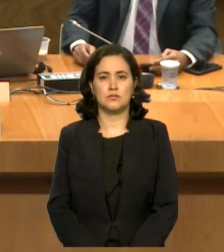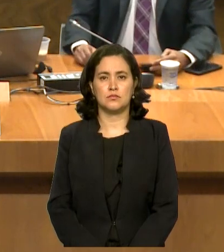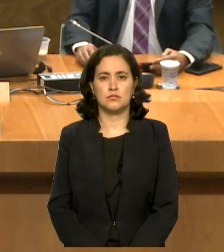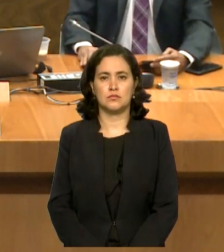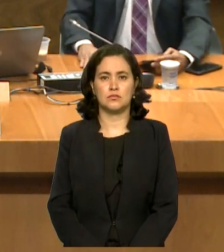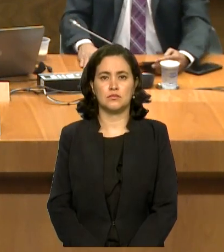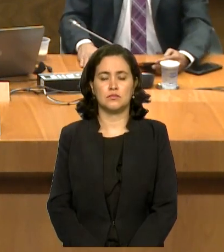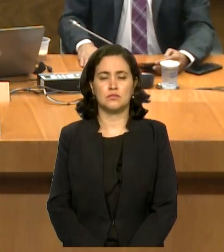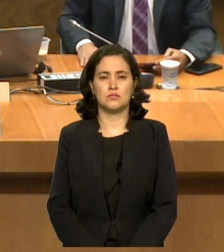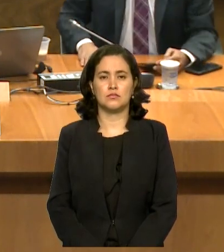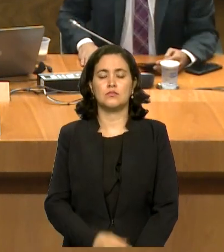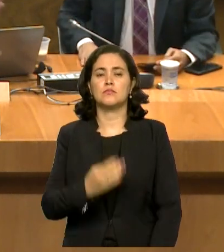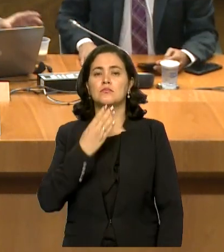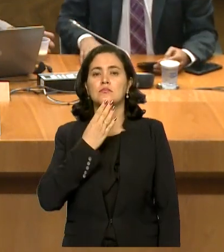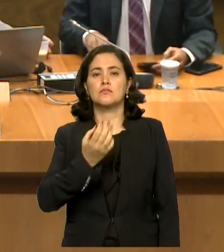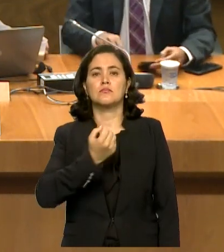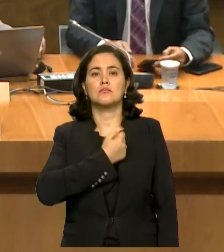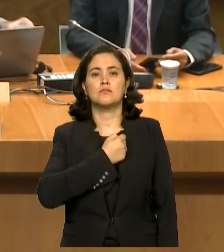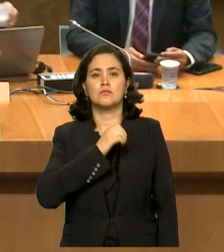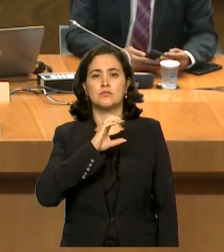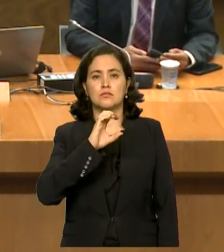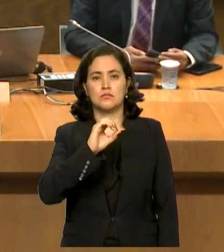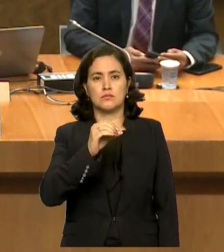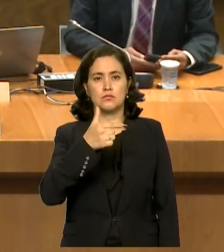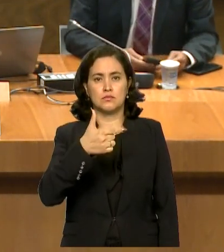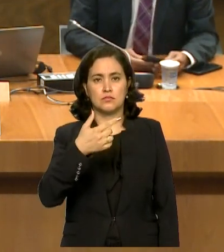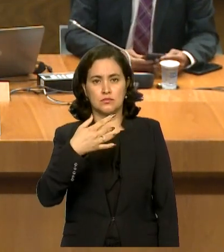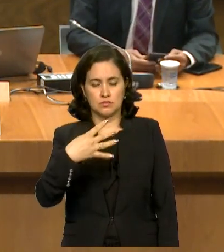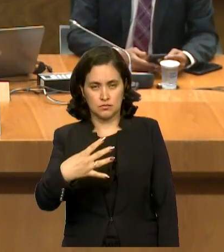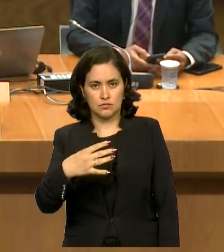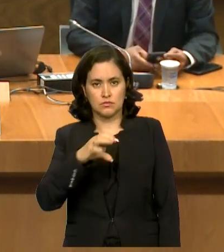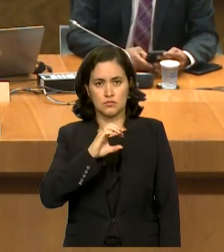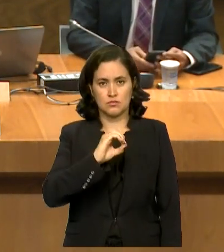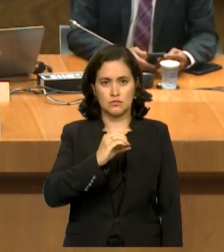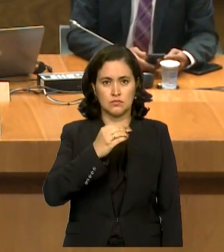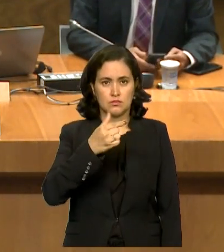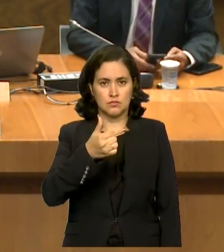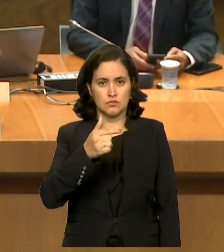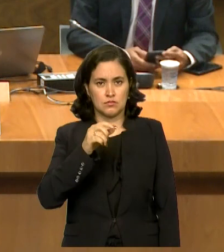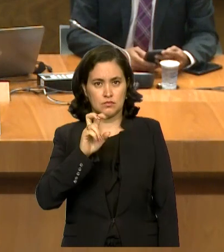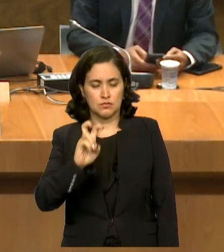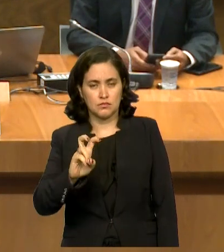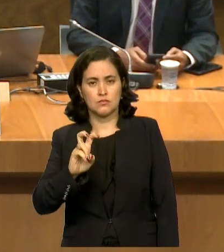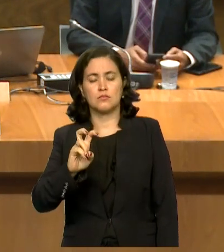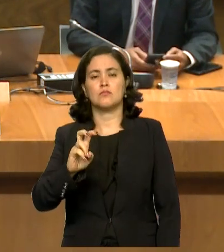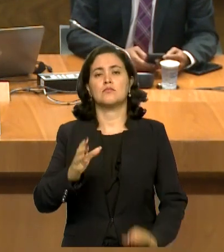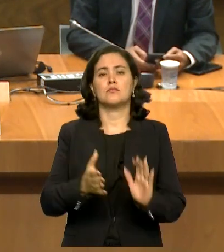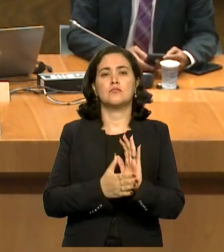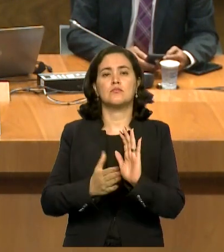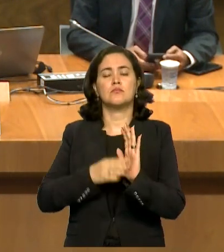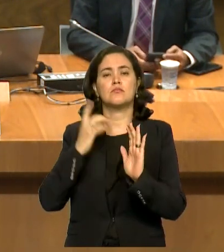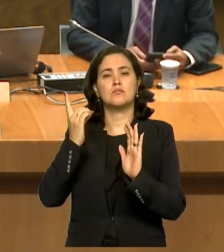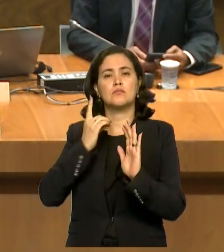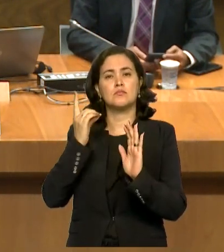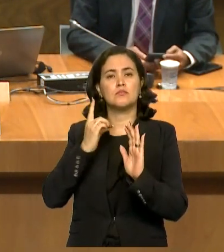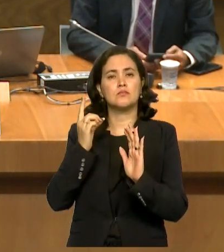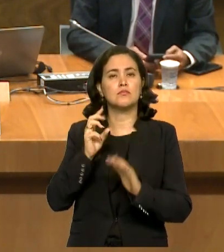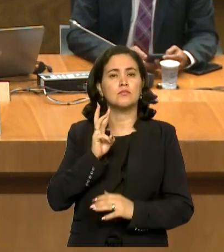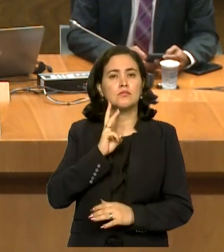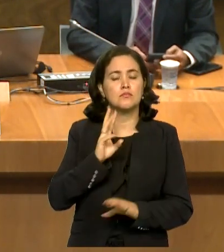Requerimento número 024 e 025 de autoria dos deputados Wellington do Curso e deputada